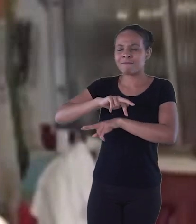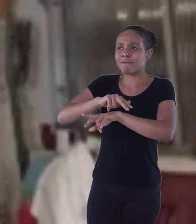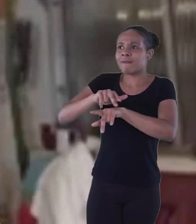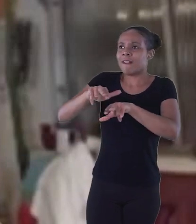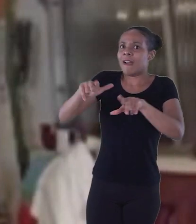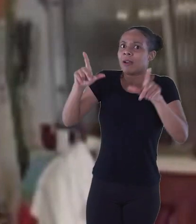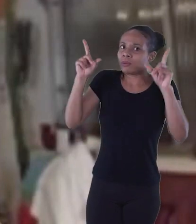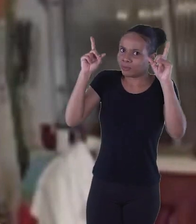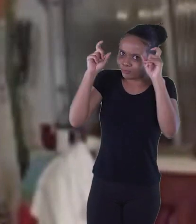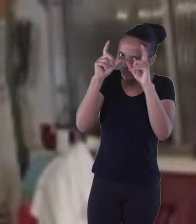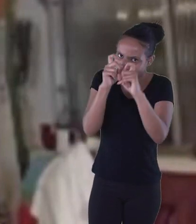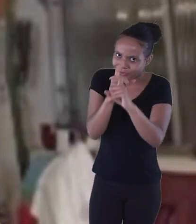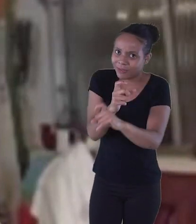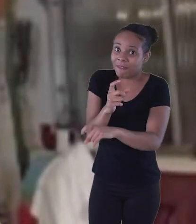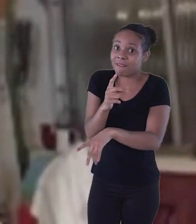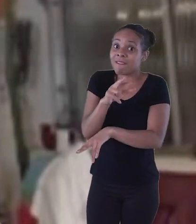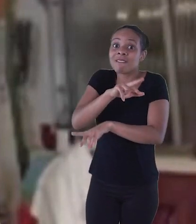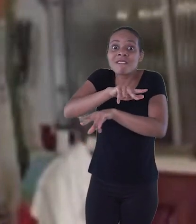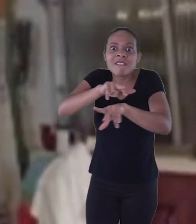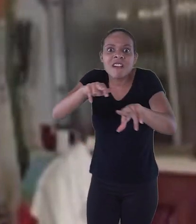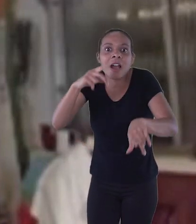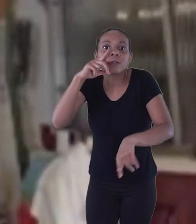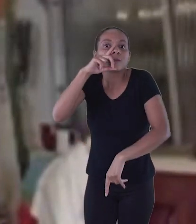né? De não